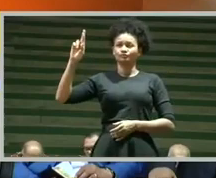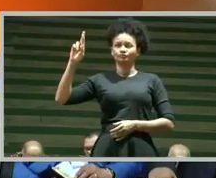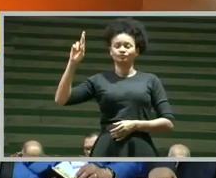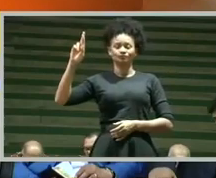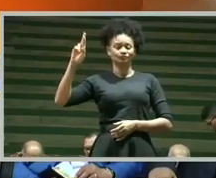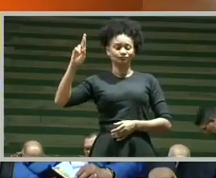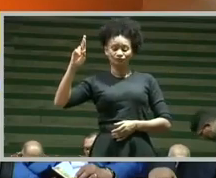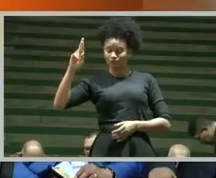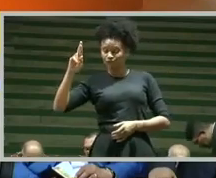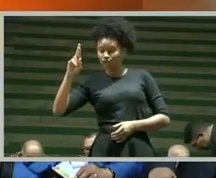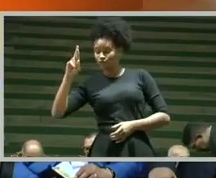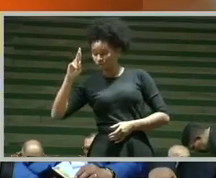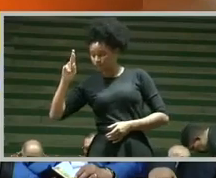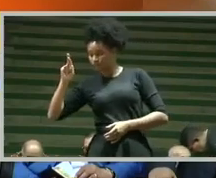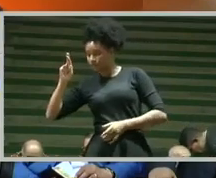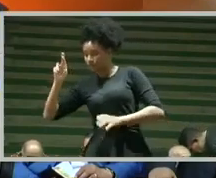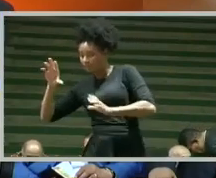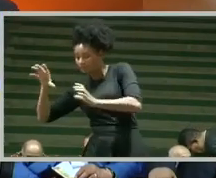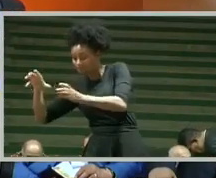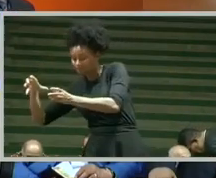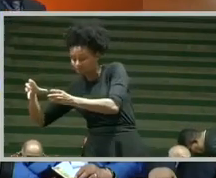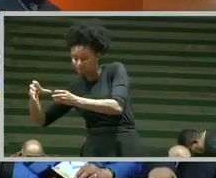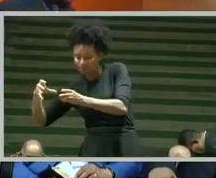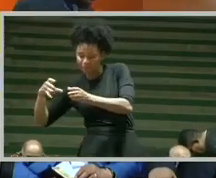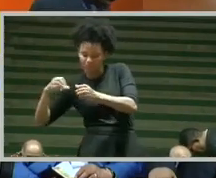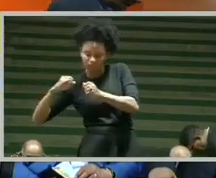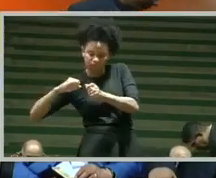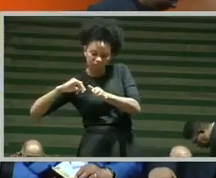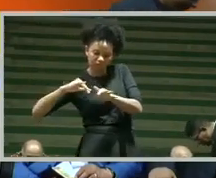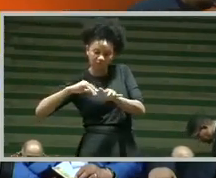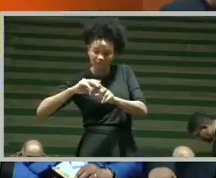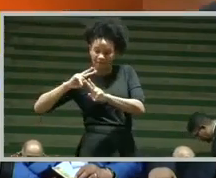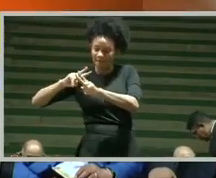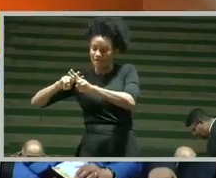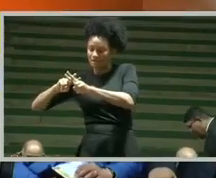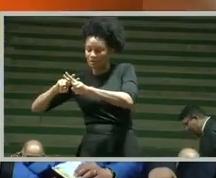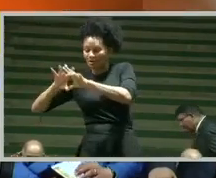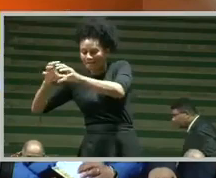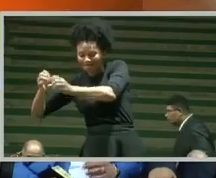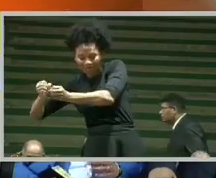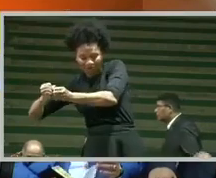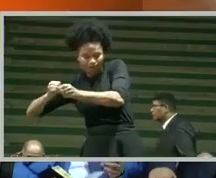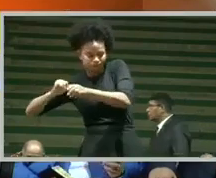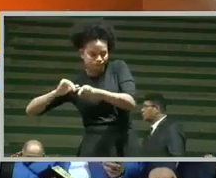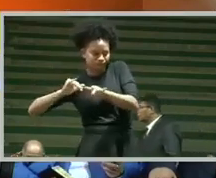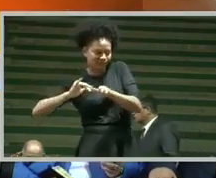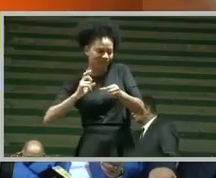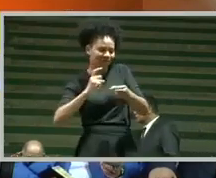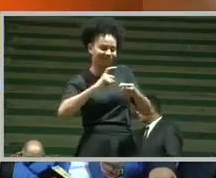trouxe do cativeiro os que voltaram a Sião,